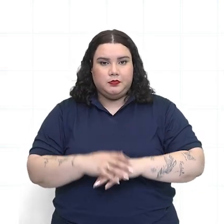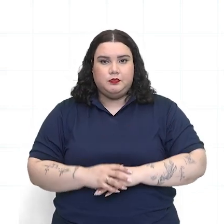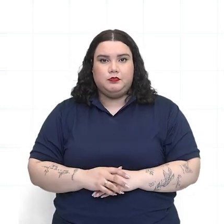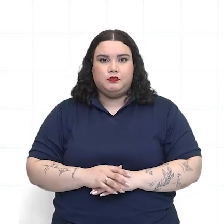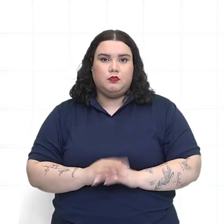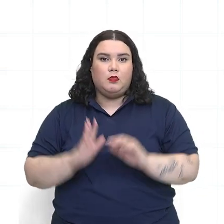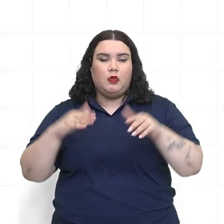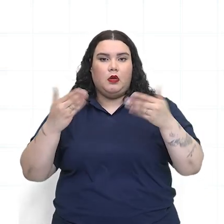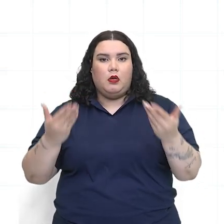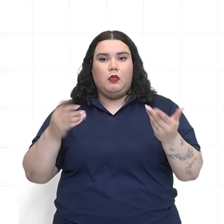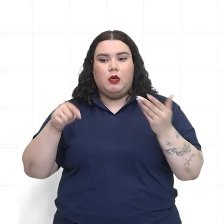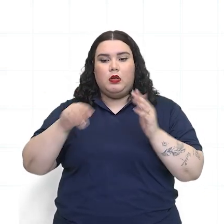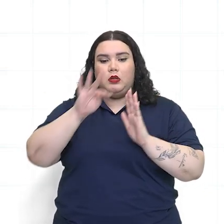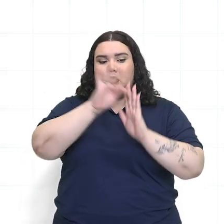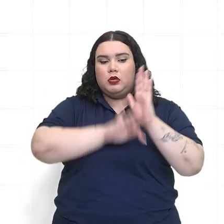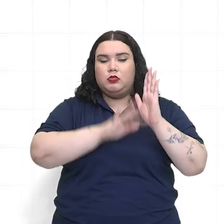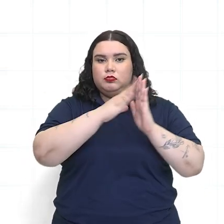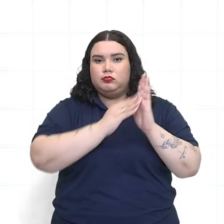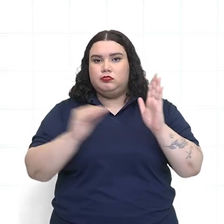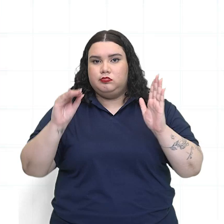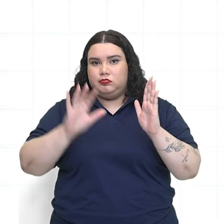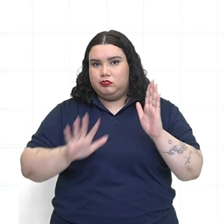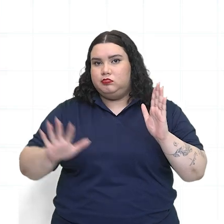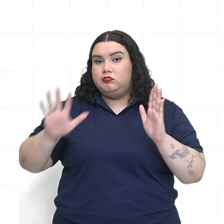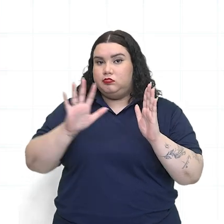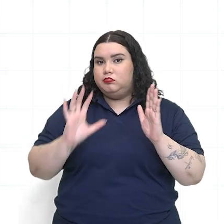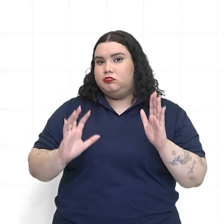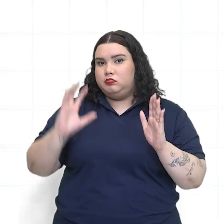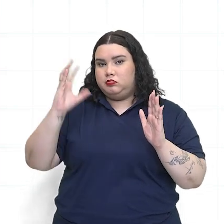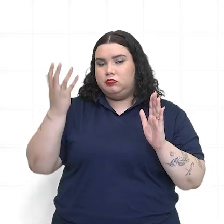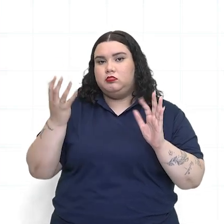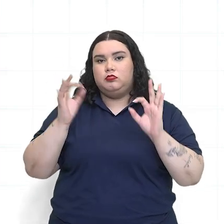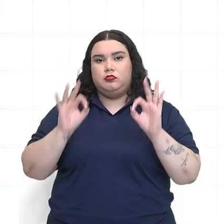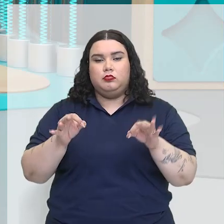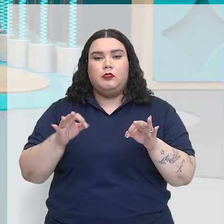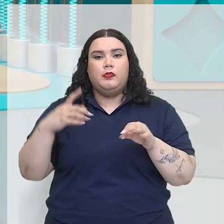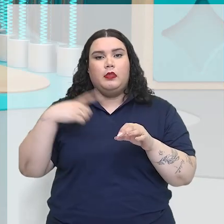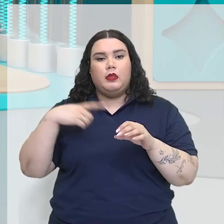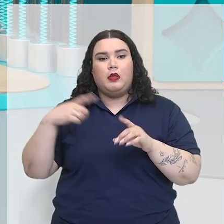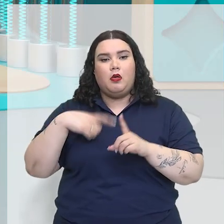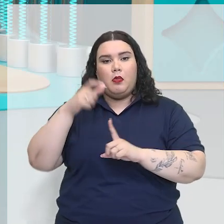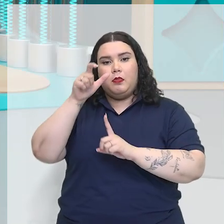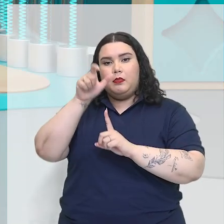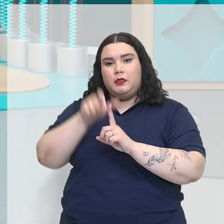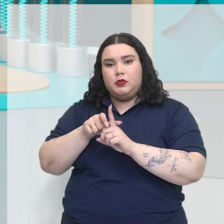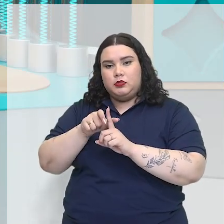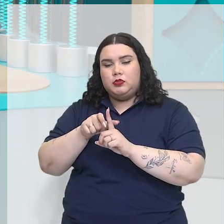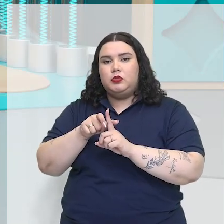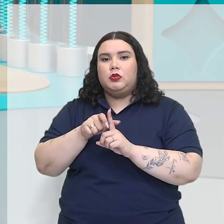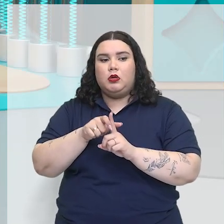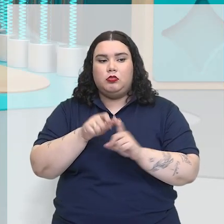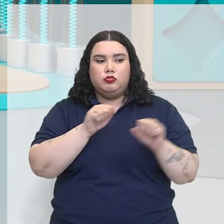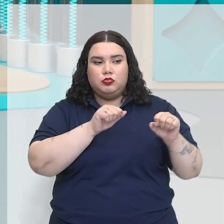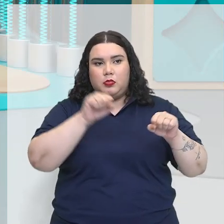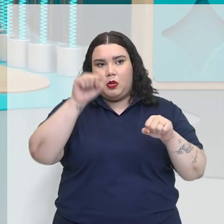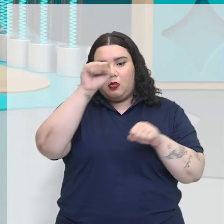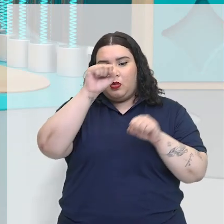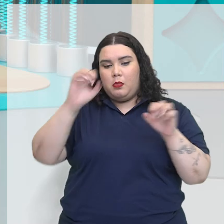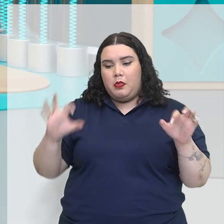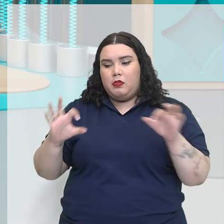Então, a intertextualidade está acontecendo desta forma, tá? Com o personagem super-homem com o jogador